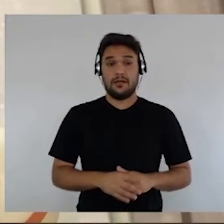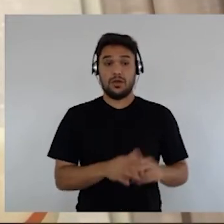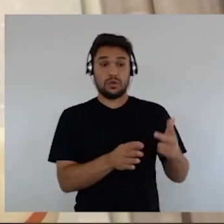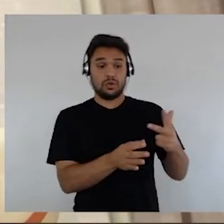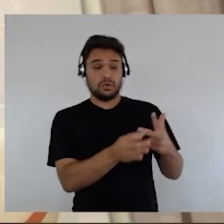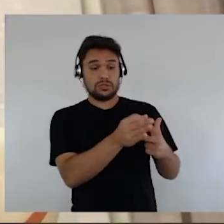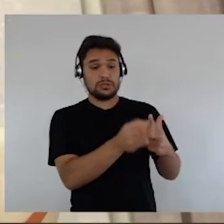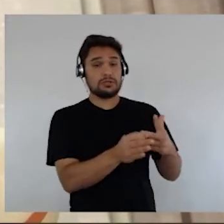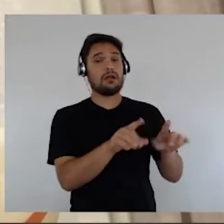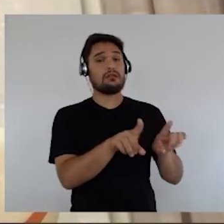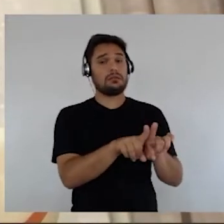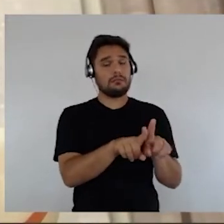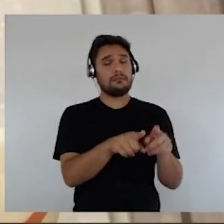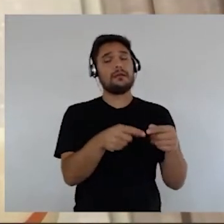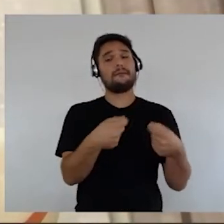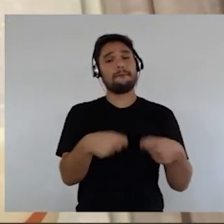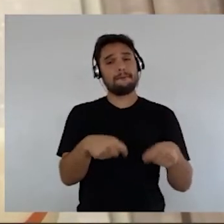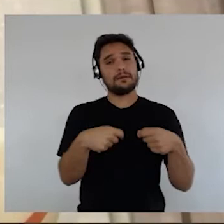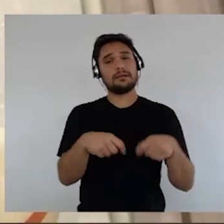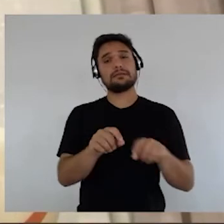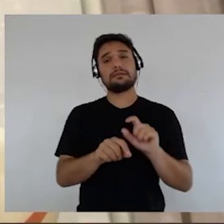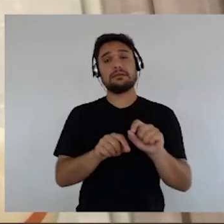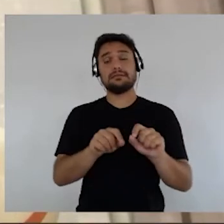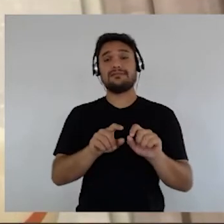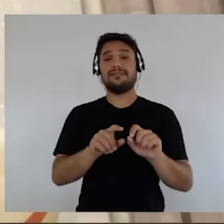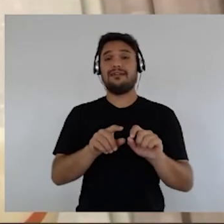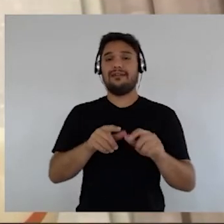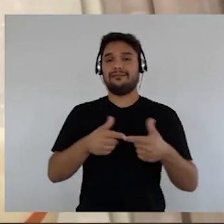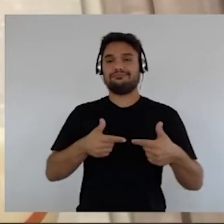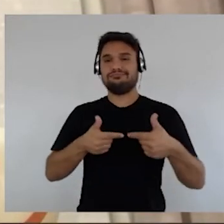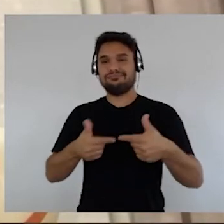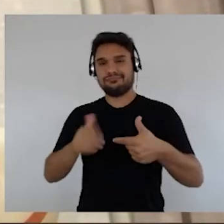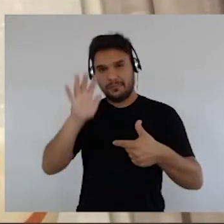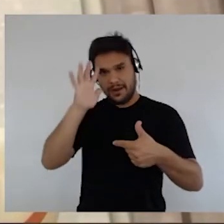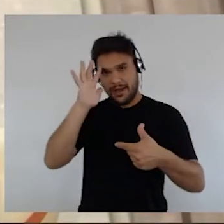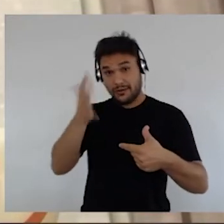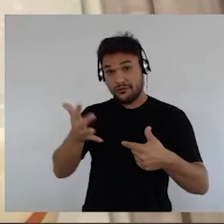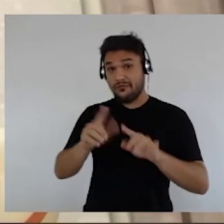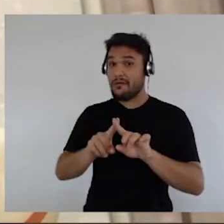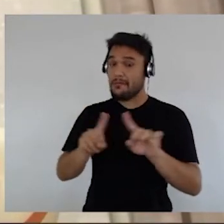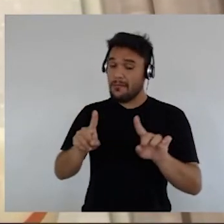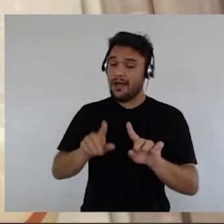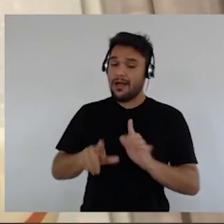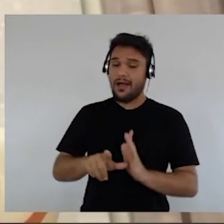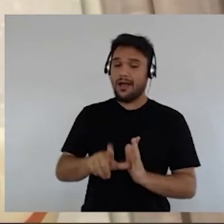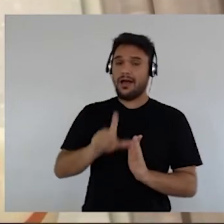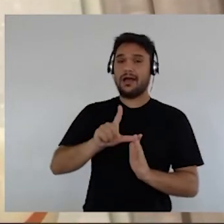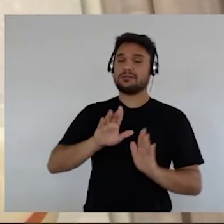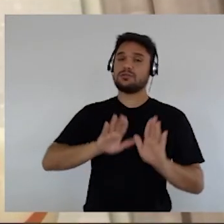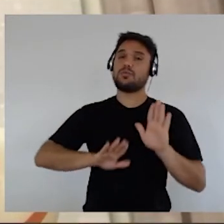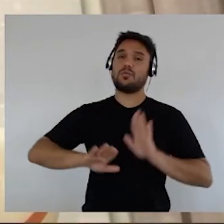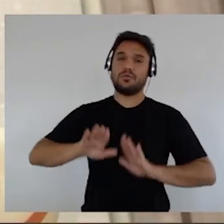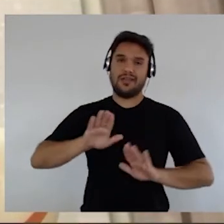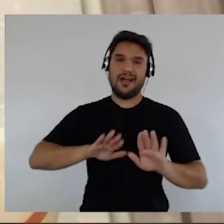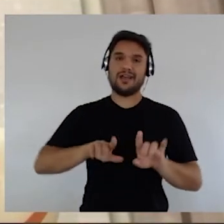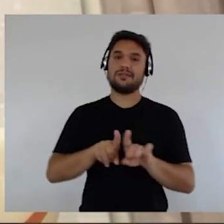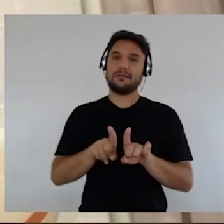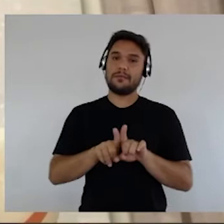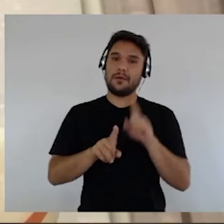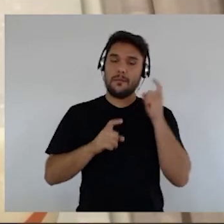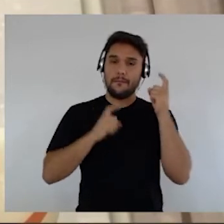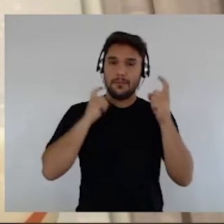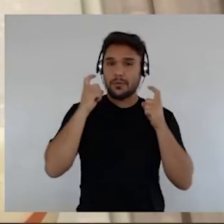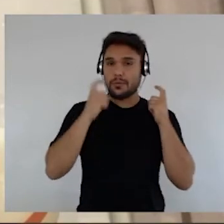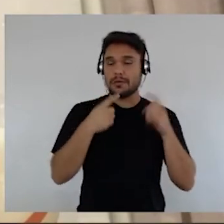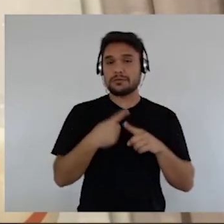fazê-lo, entretanto, com muito cuidado, com muita preocupação,